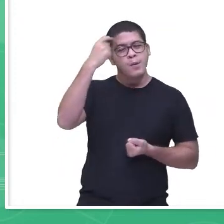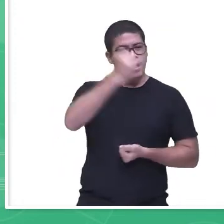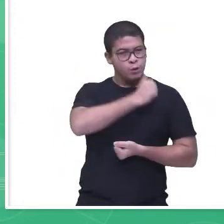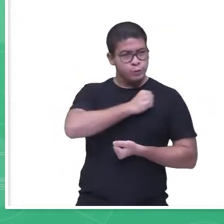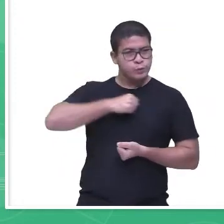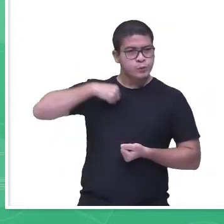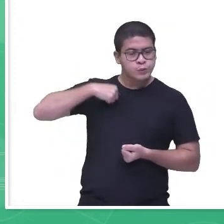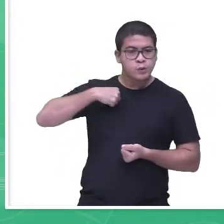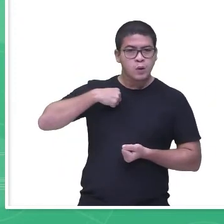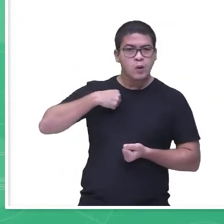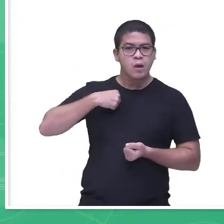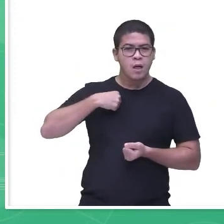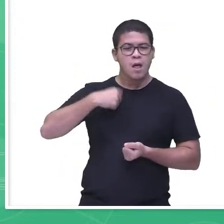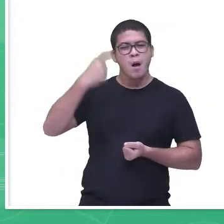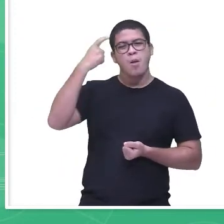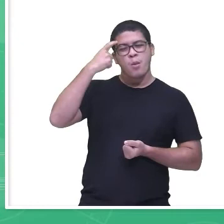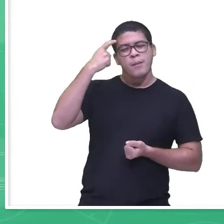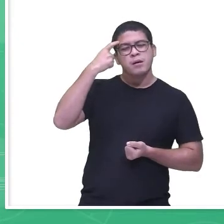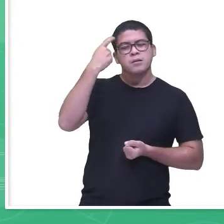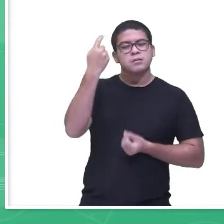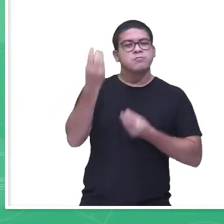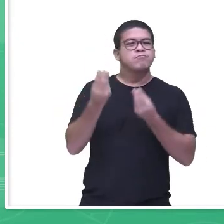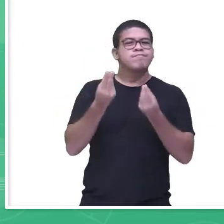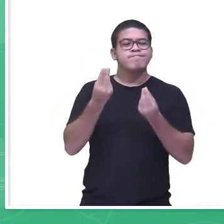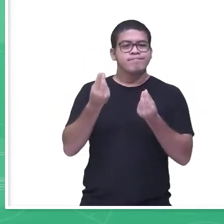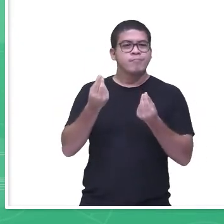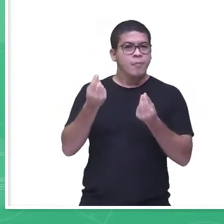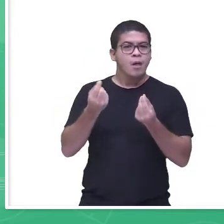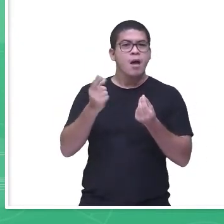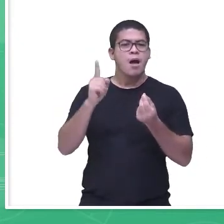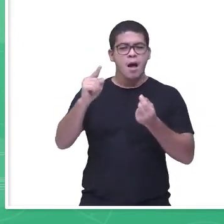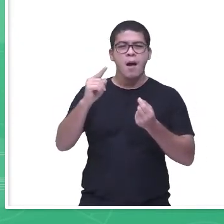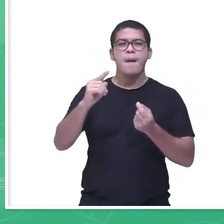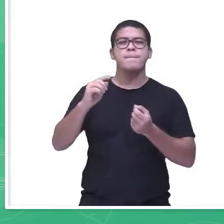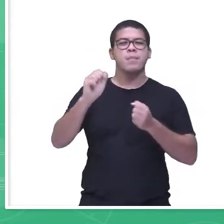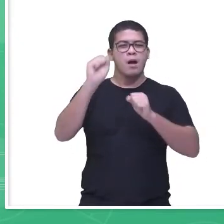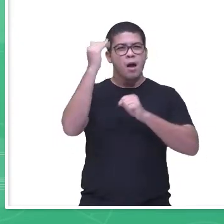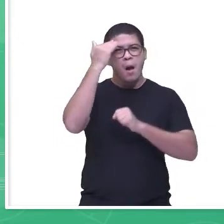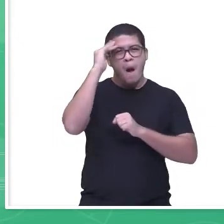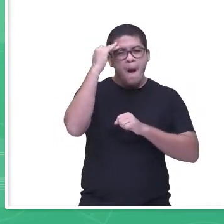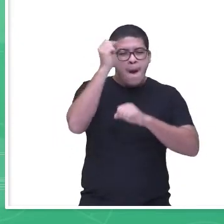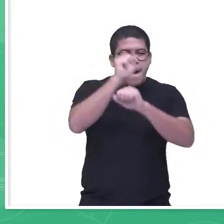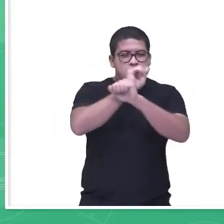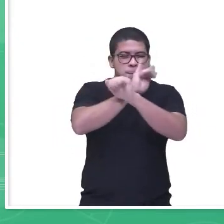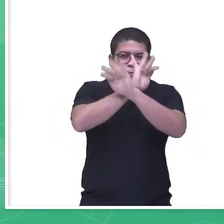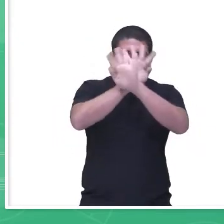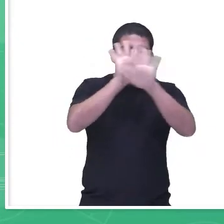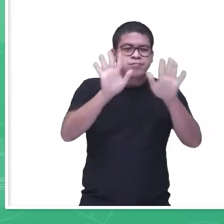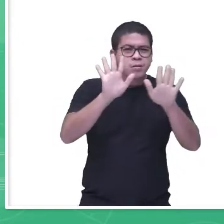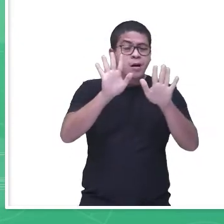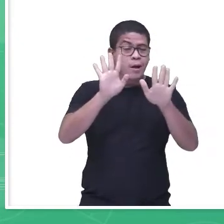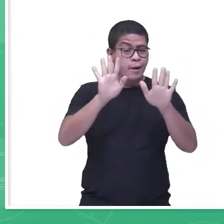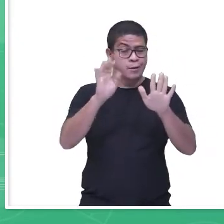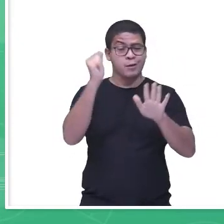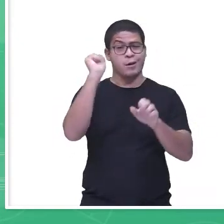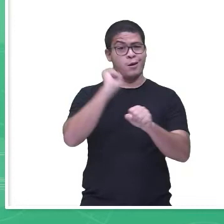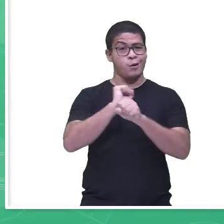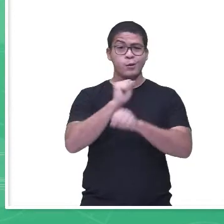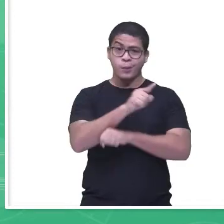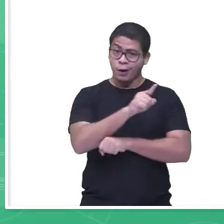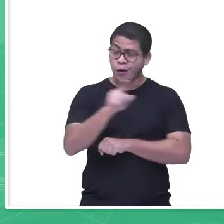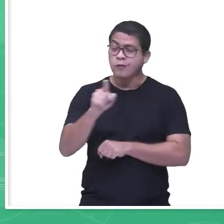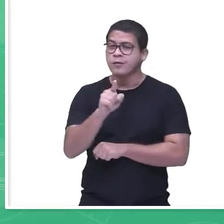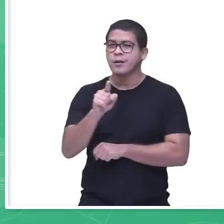pensamento socrático. Tá certo? Isso é muito importante entender. Eu espero que vocês estejam conseguindo acompanhar aí, porque é